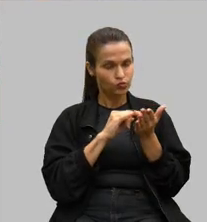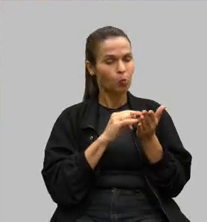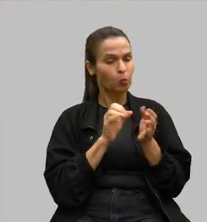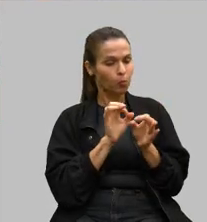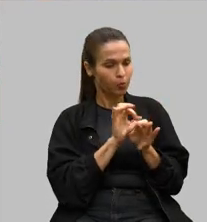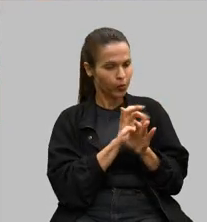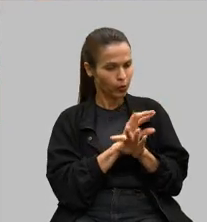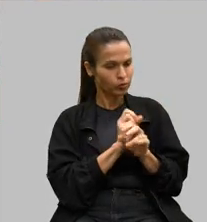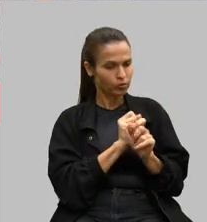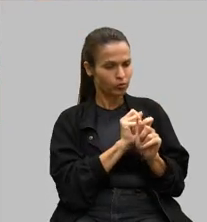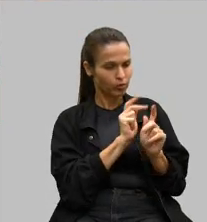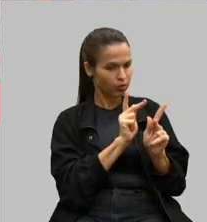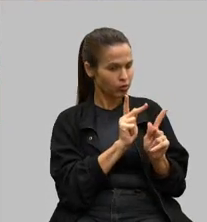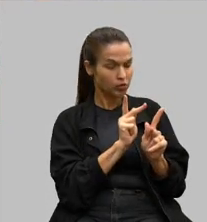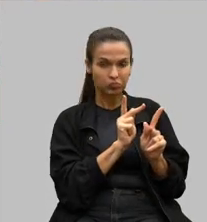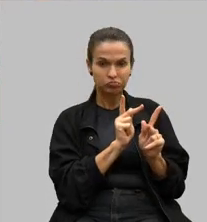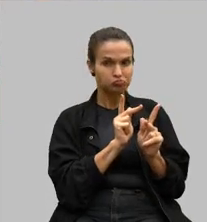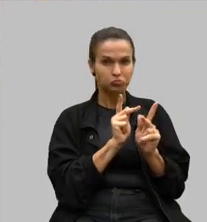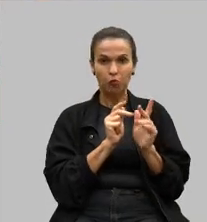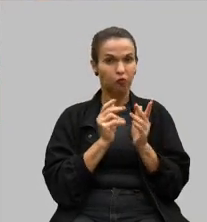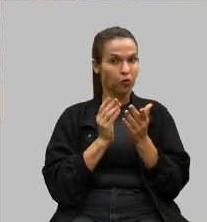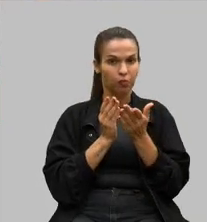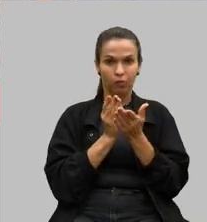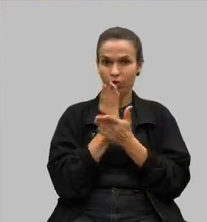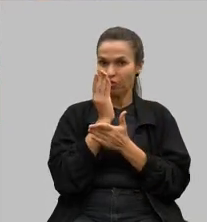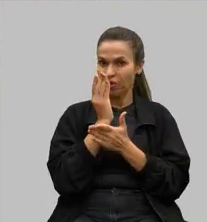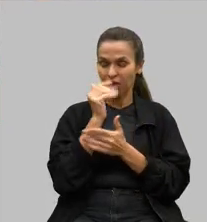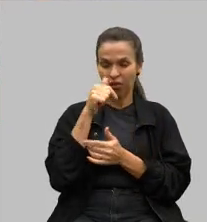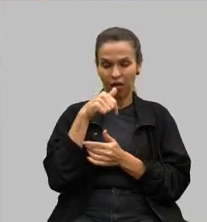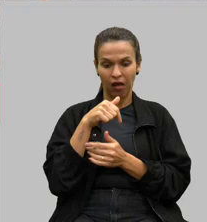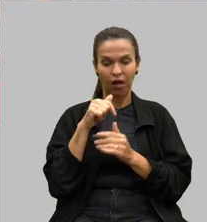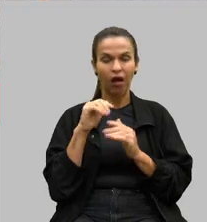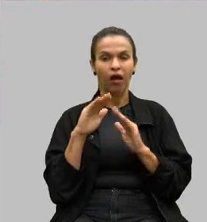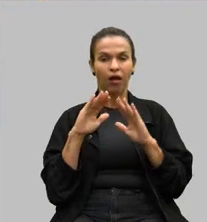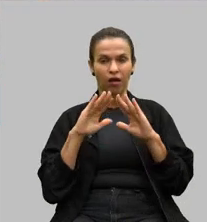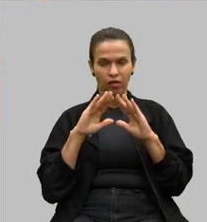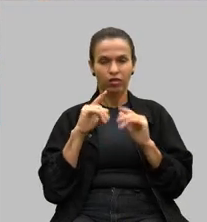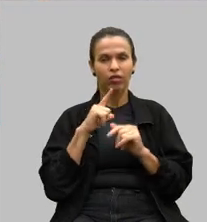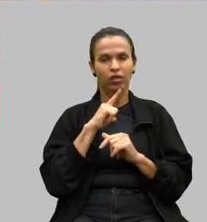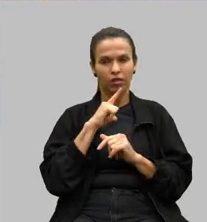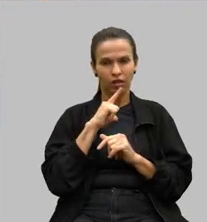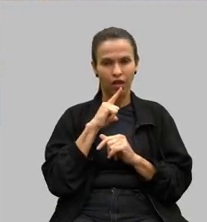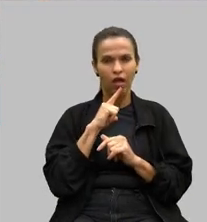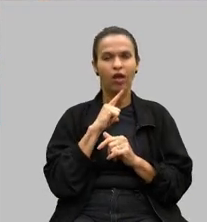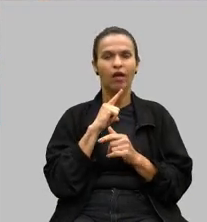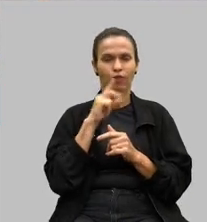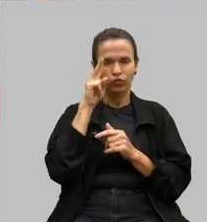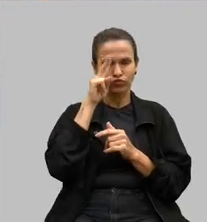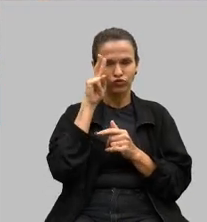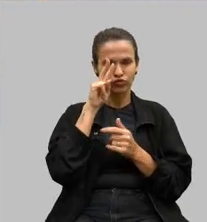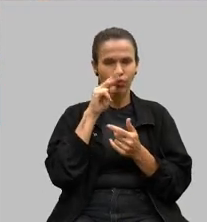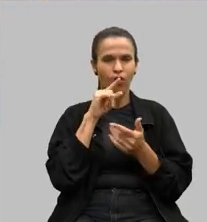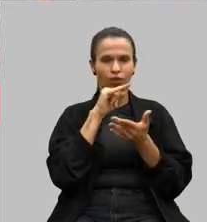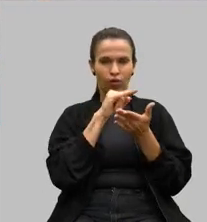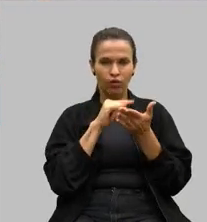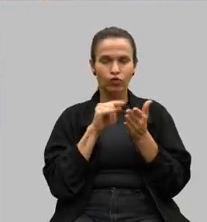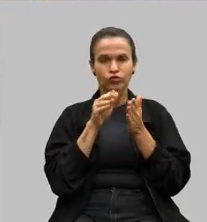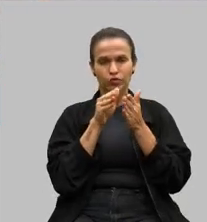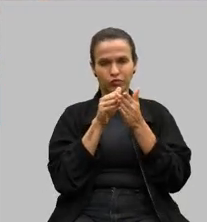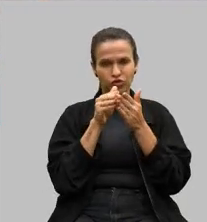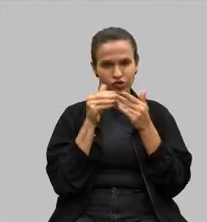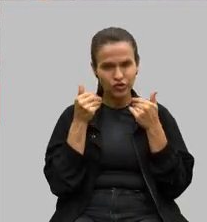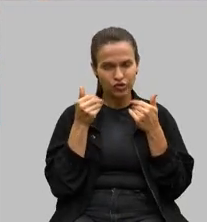pronto não foi pautado aqui a casa tem todo o histórico né dos requerimentos das nossas solicitações